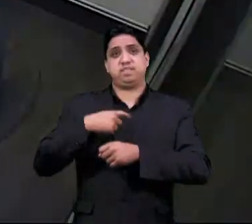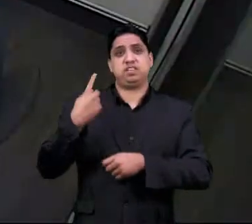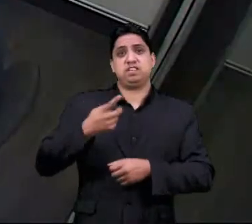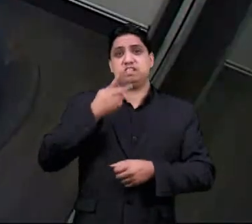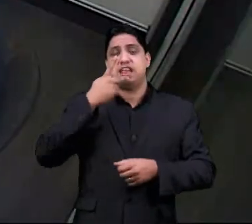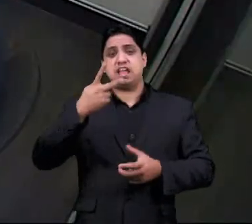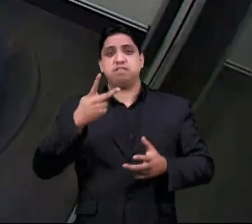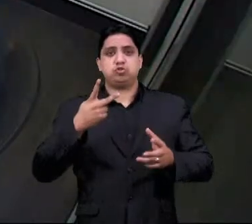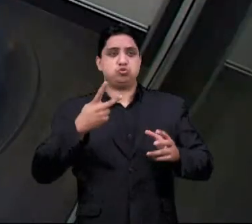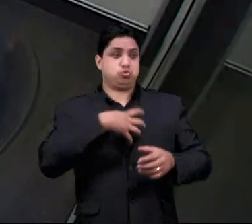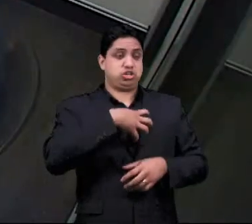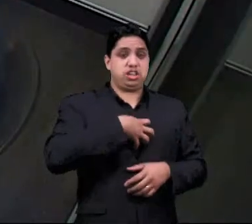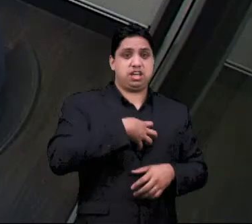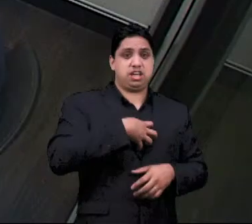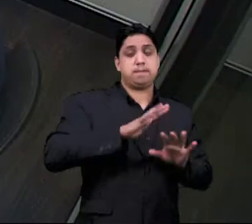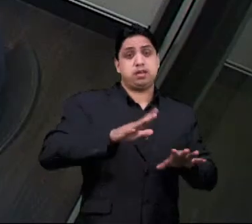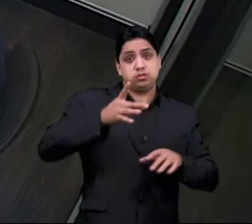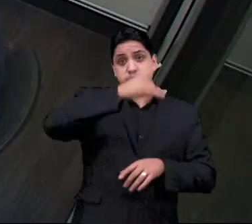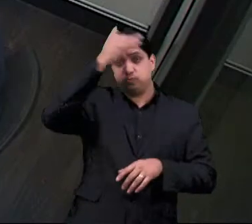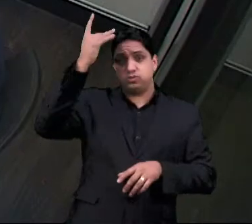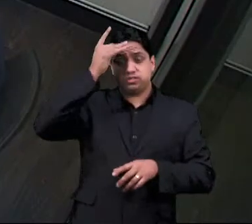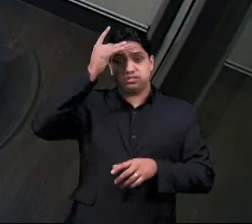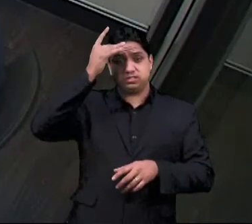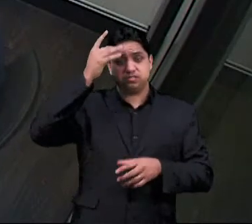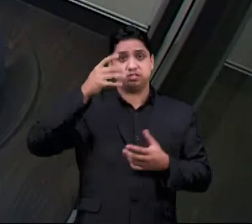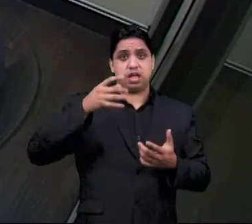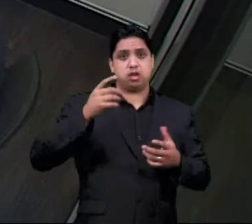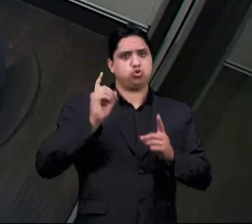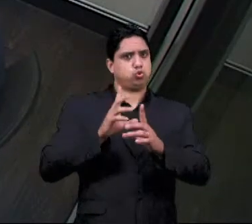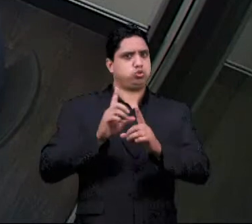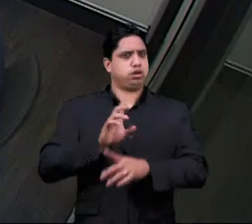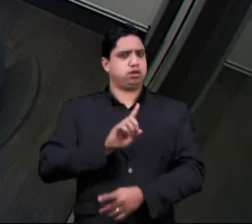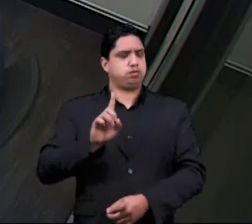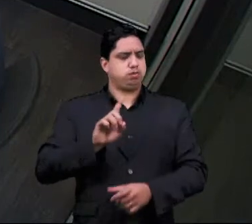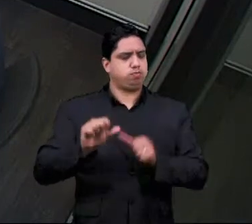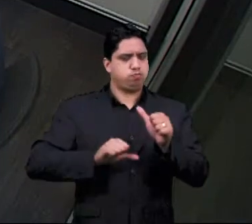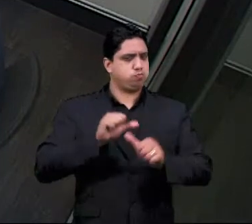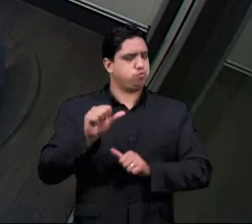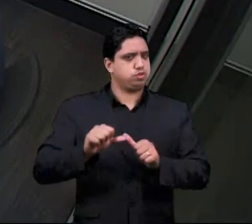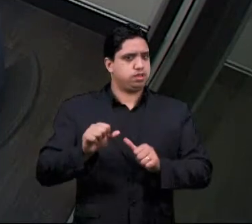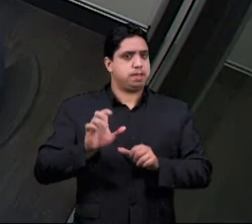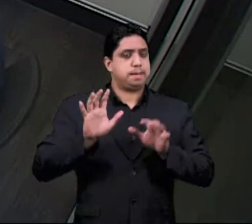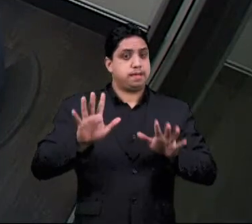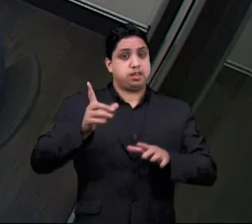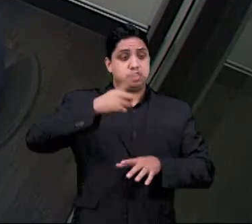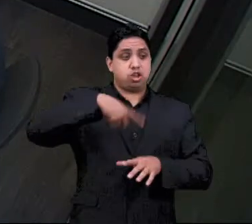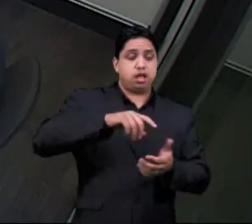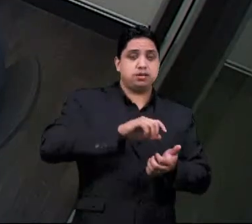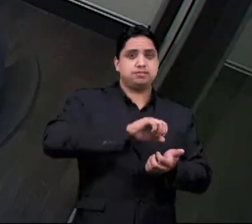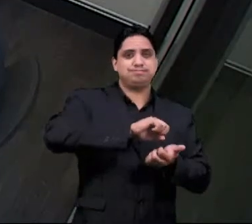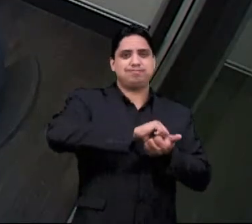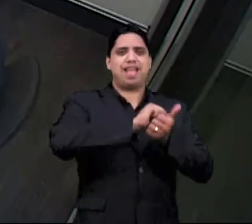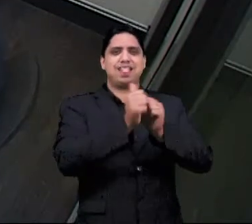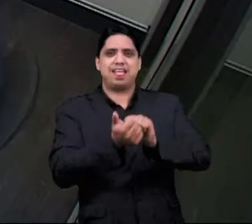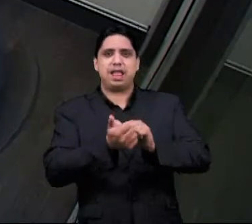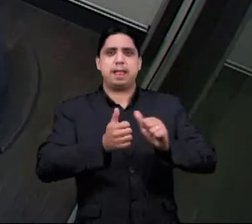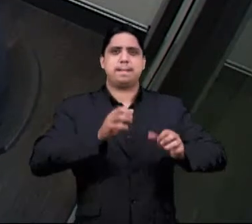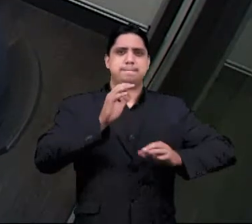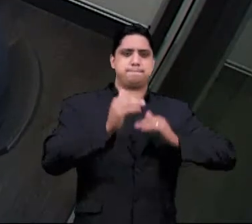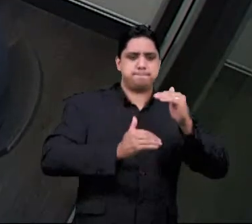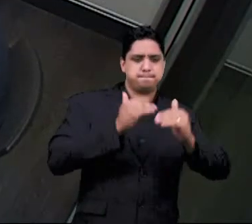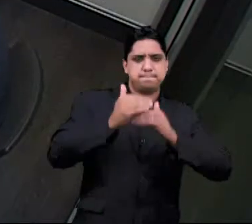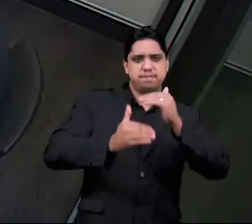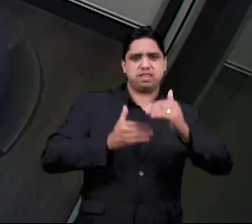abordagem, mas o Espírito Santo a doutrina não muda, mas nós vamos aperfeiçoando o nosso